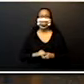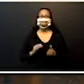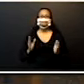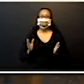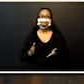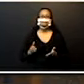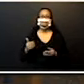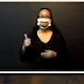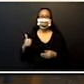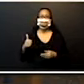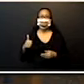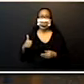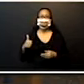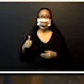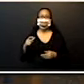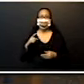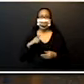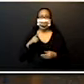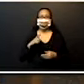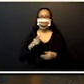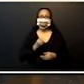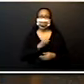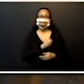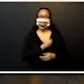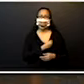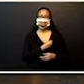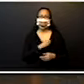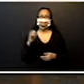primeiro. Eu tenho um número lá, o